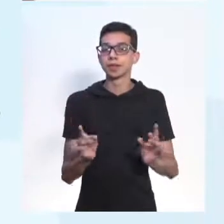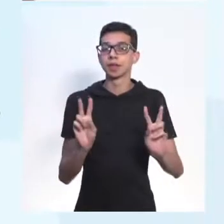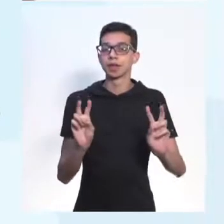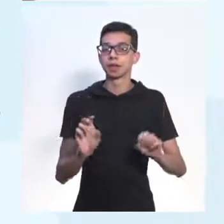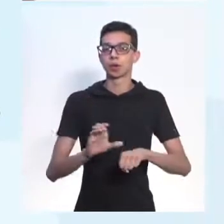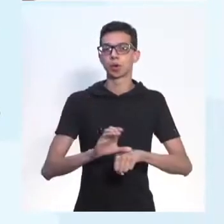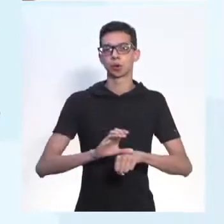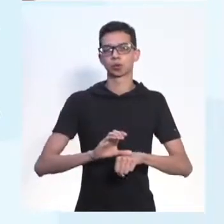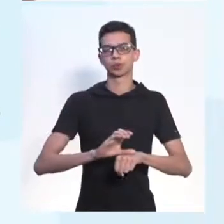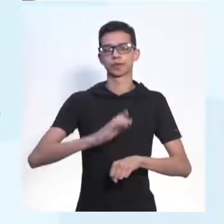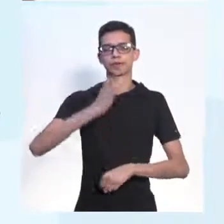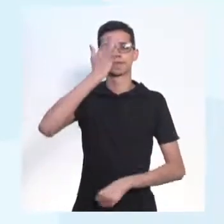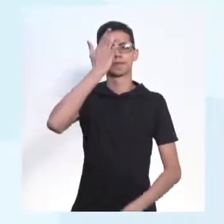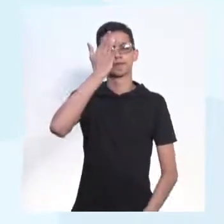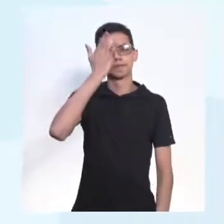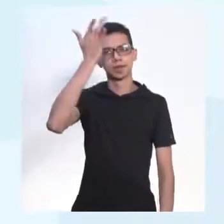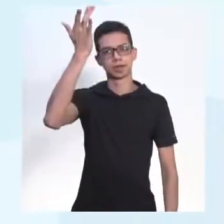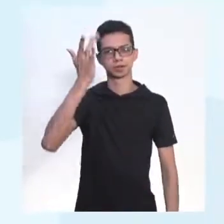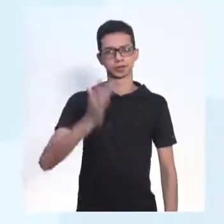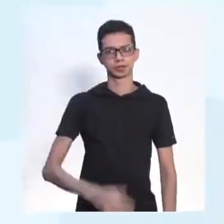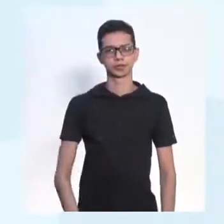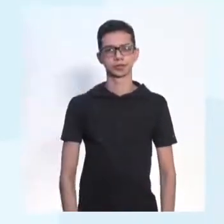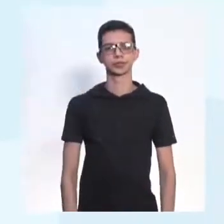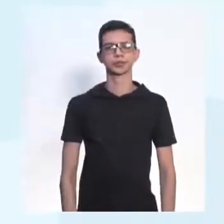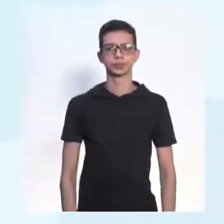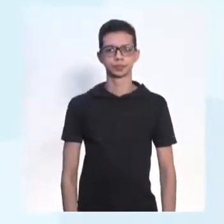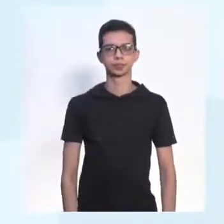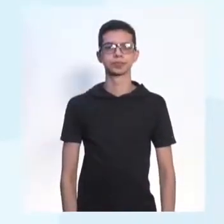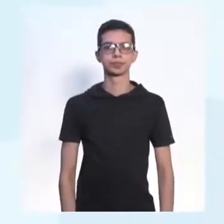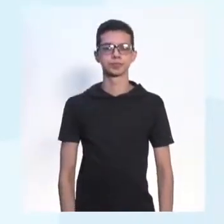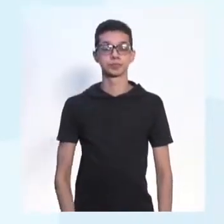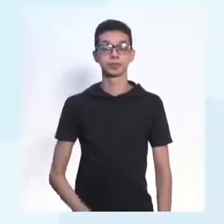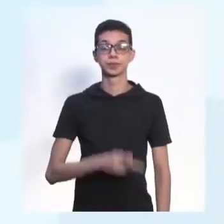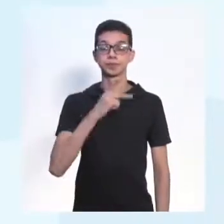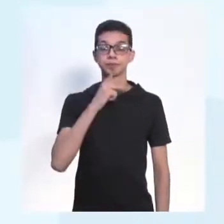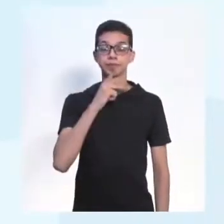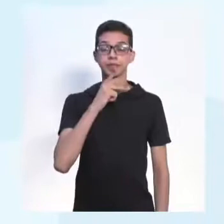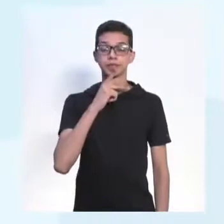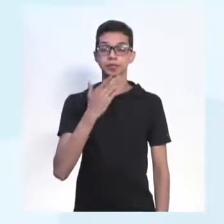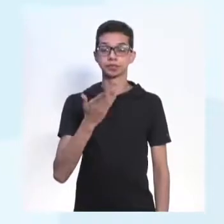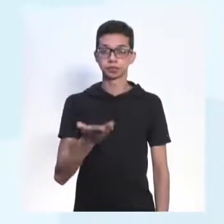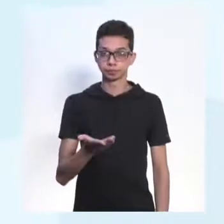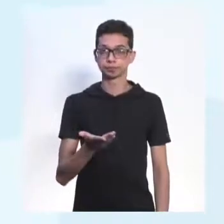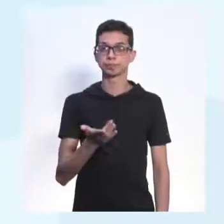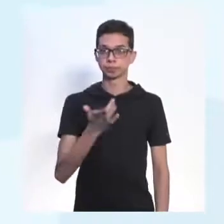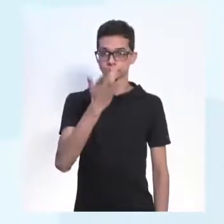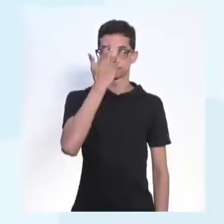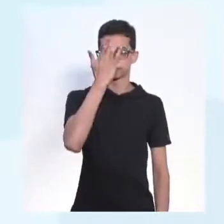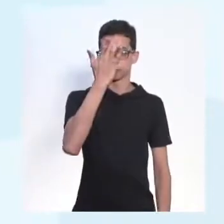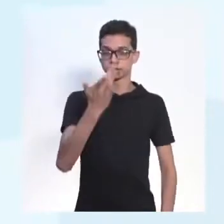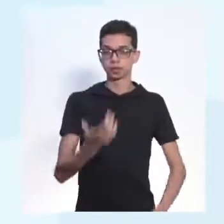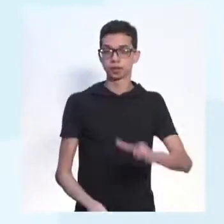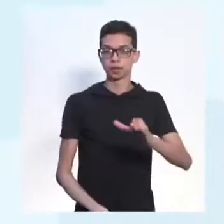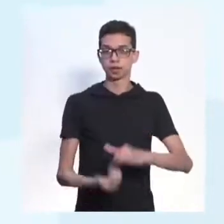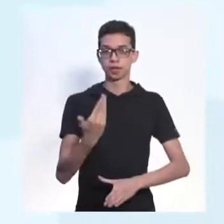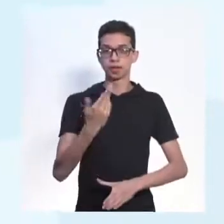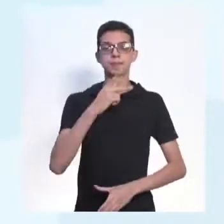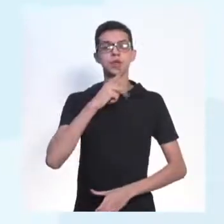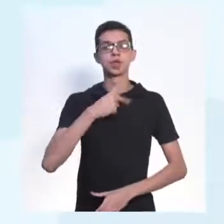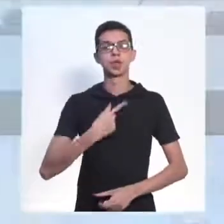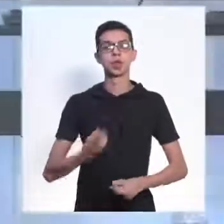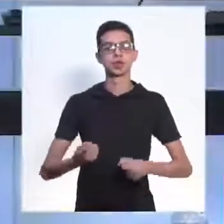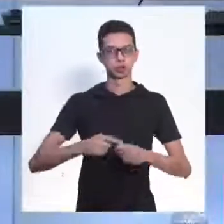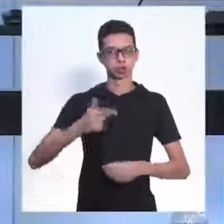constitucionais que facilita é o partido né a formação do partido eu